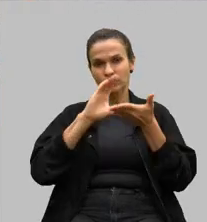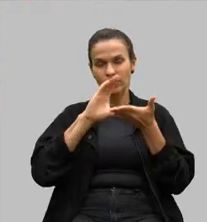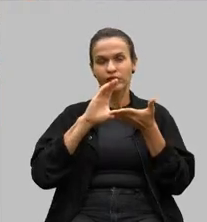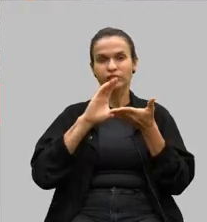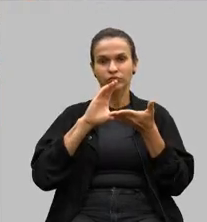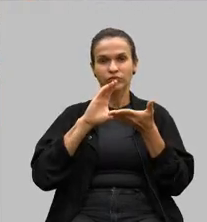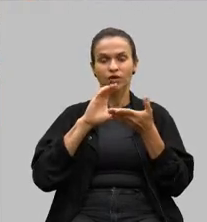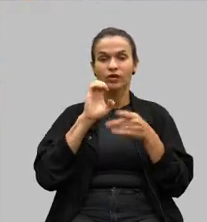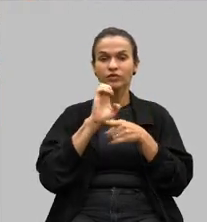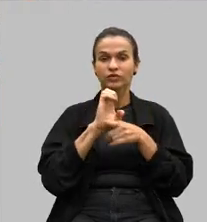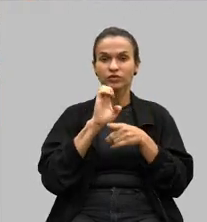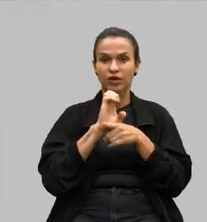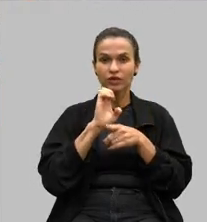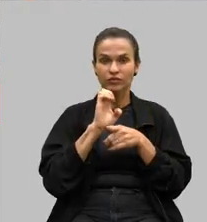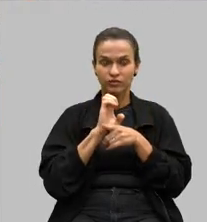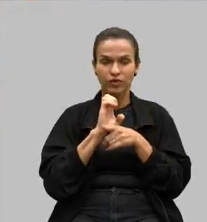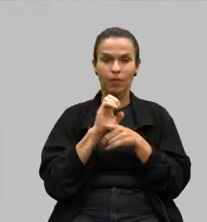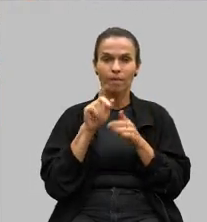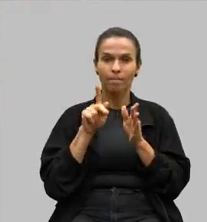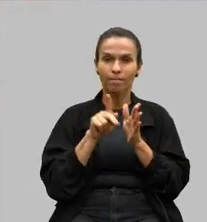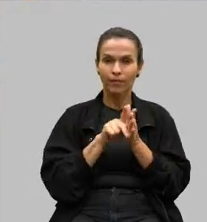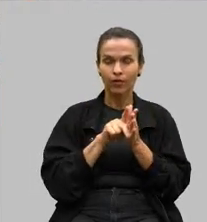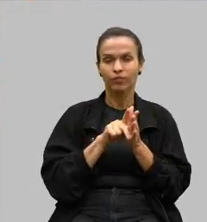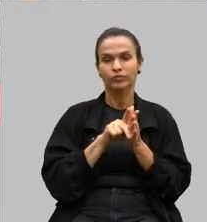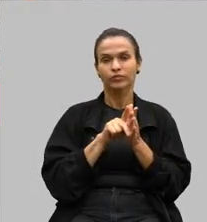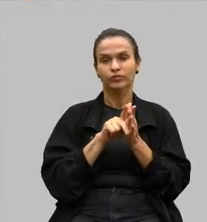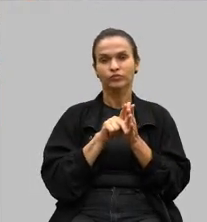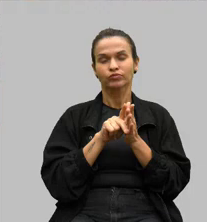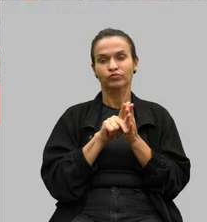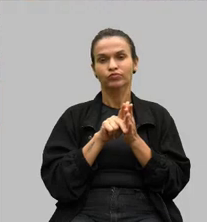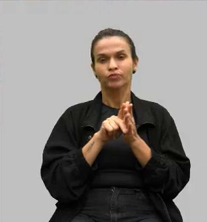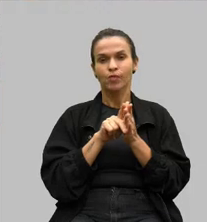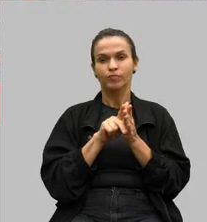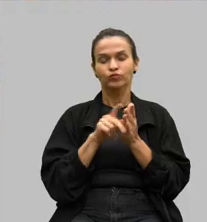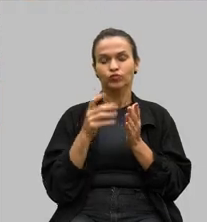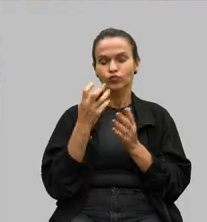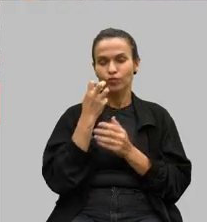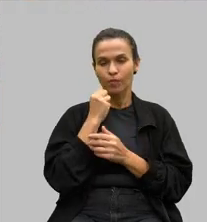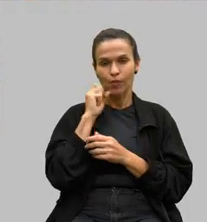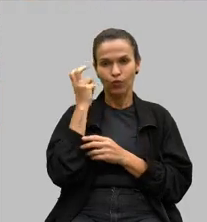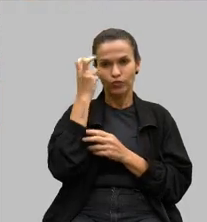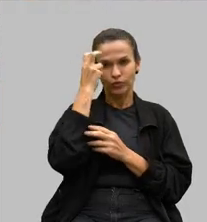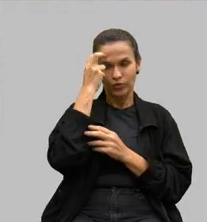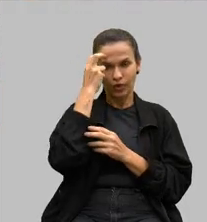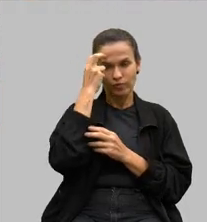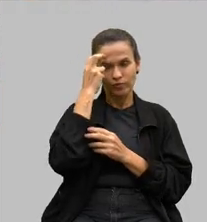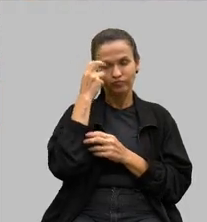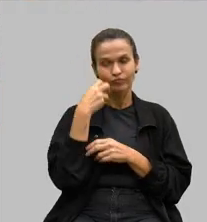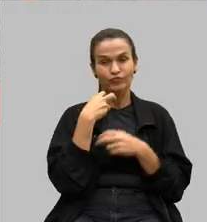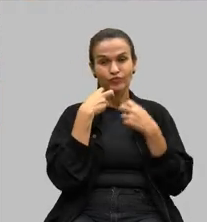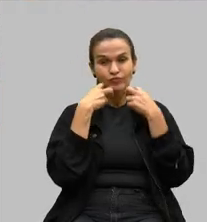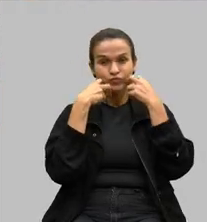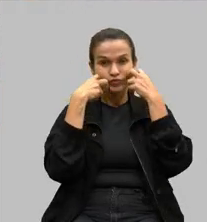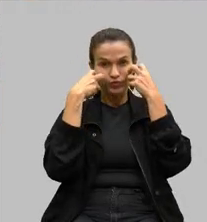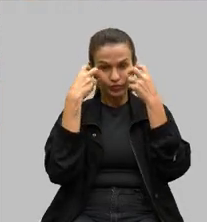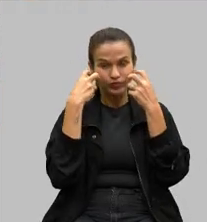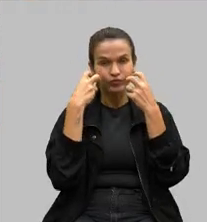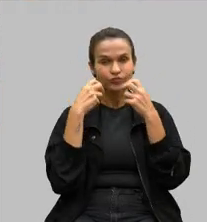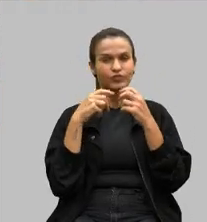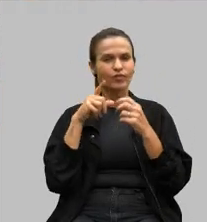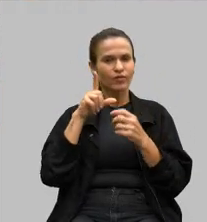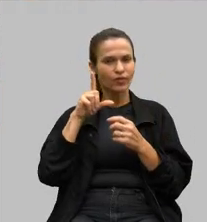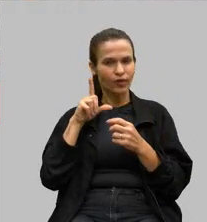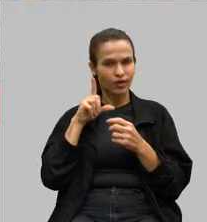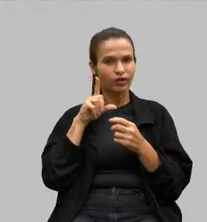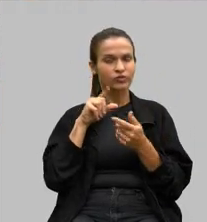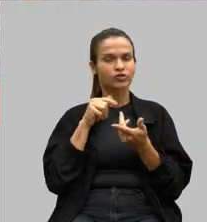Estadual de patrimônio cultural eh Então eu só vim aqui hoje porque a vergonha de ter sido pautado hoje